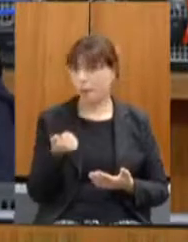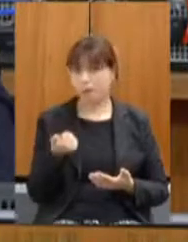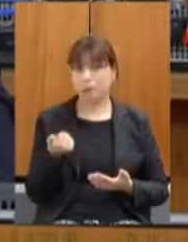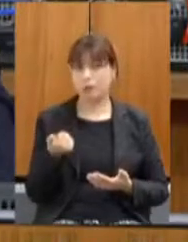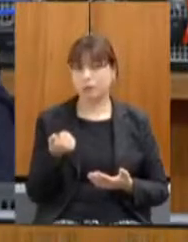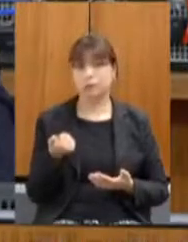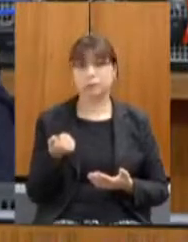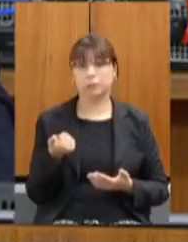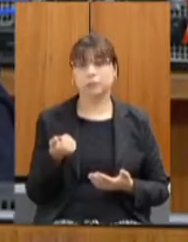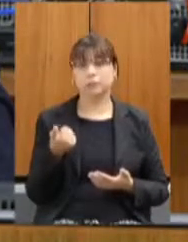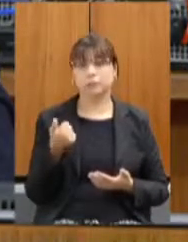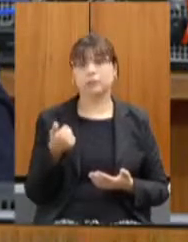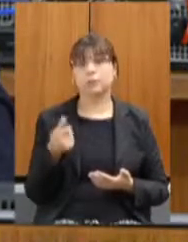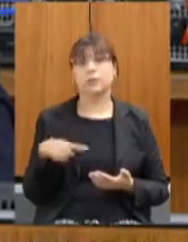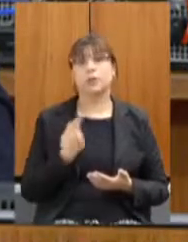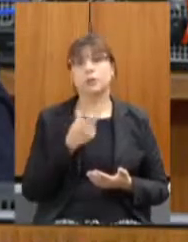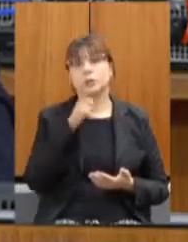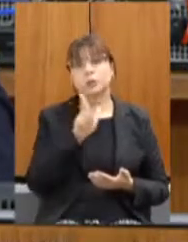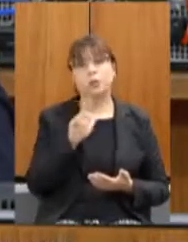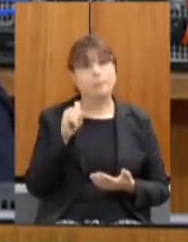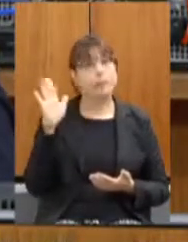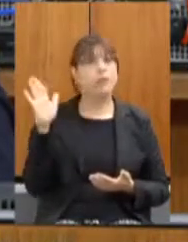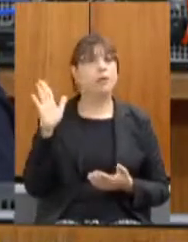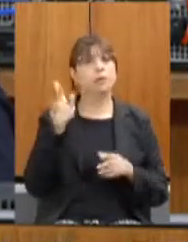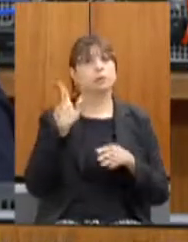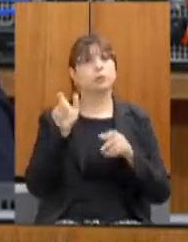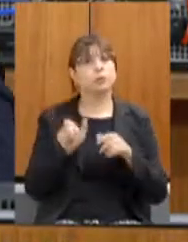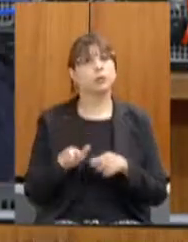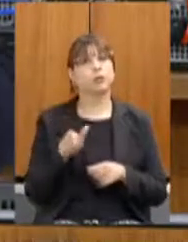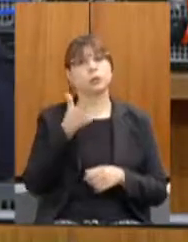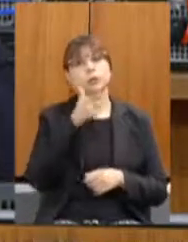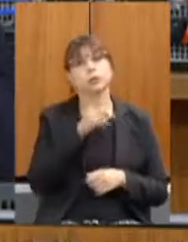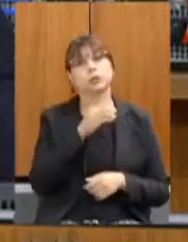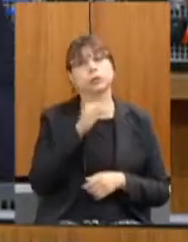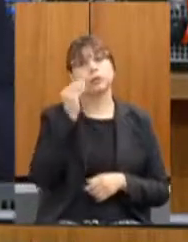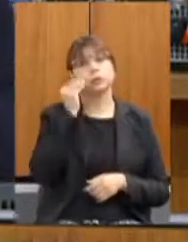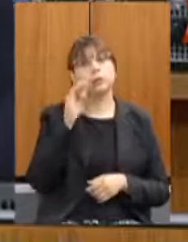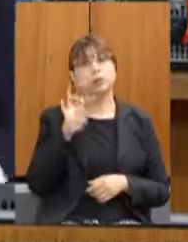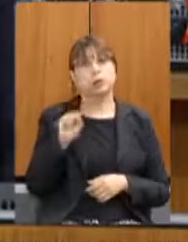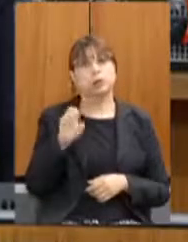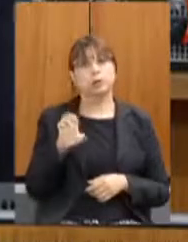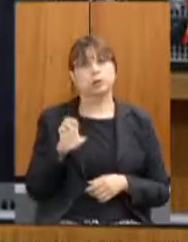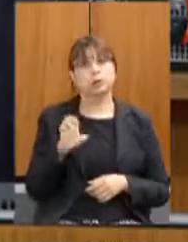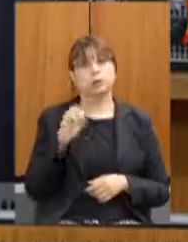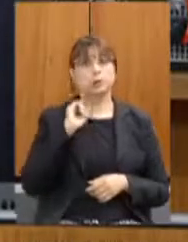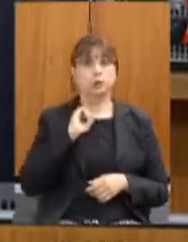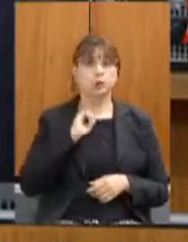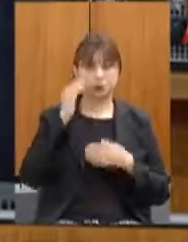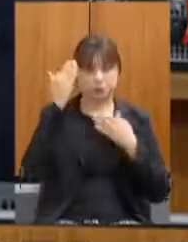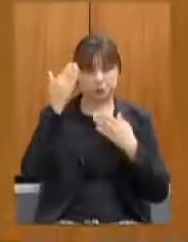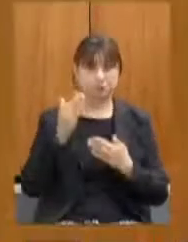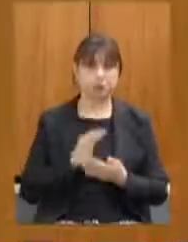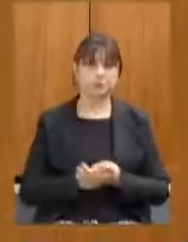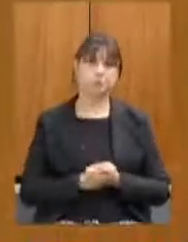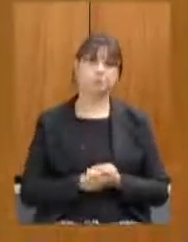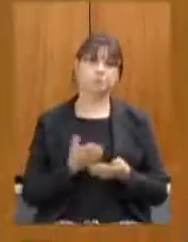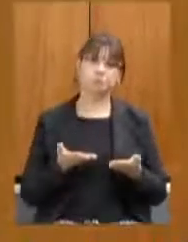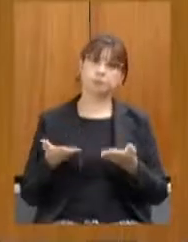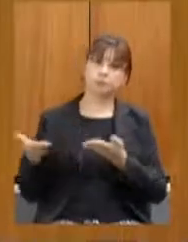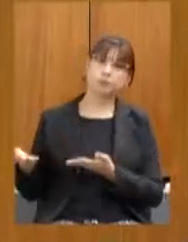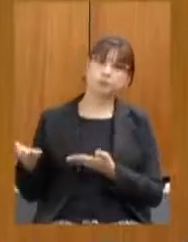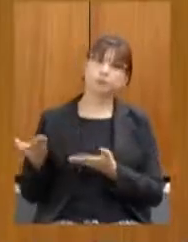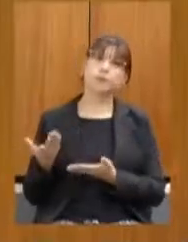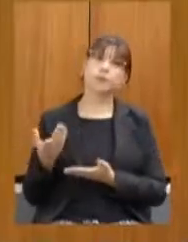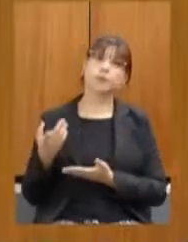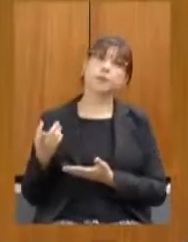para que a gente possa ter mais pessoas sendo testadas em Minas Gerais Obrigado tudo bem nós passamos a palavra de